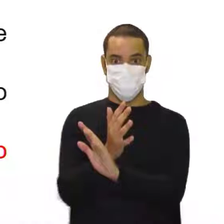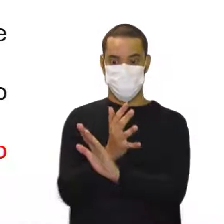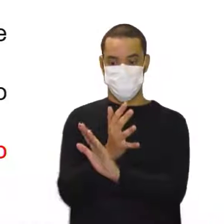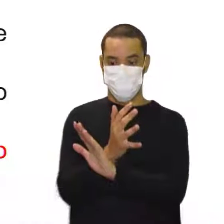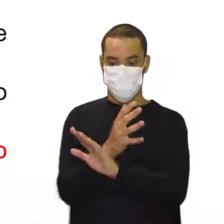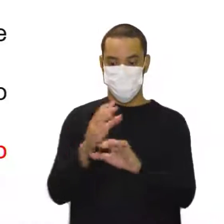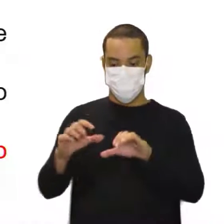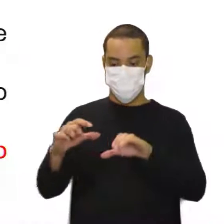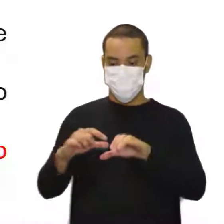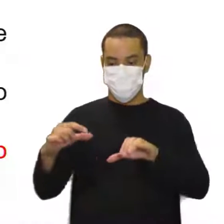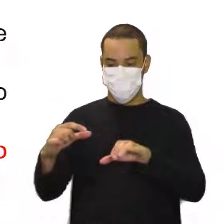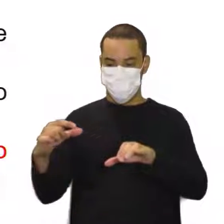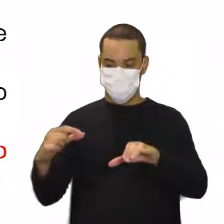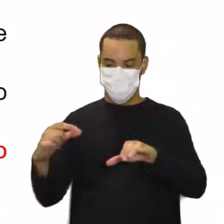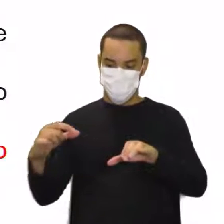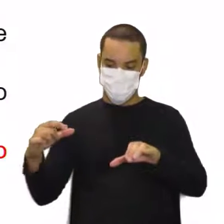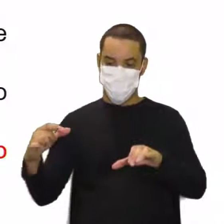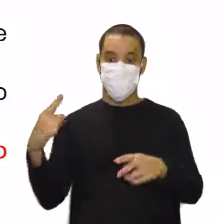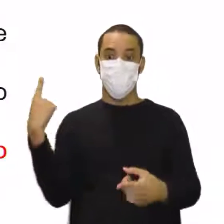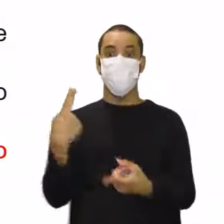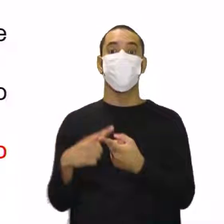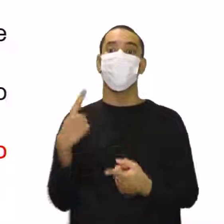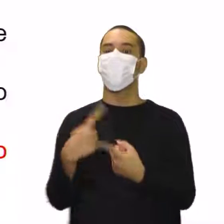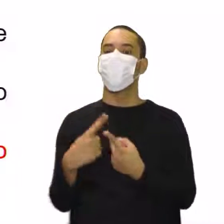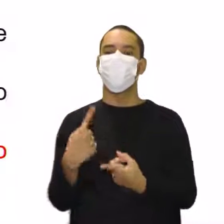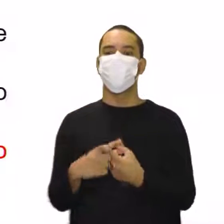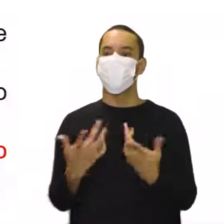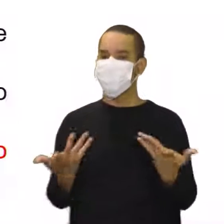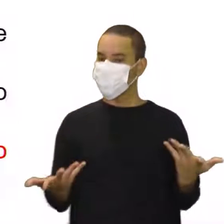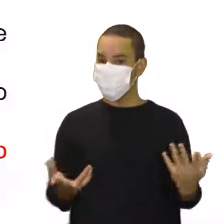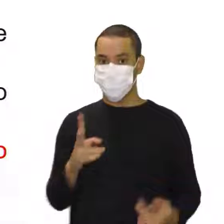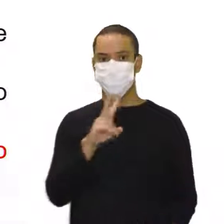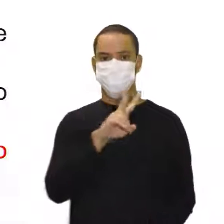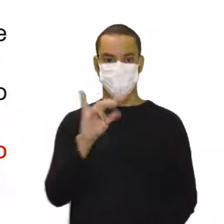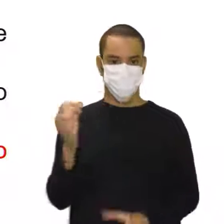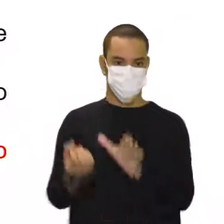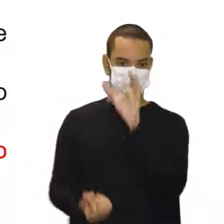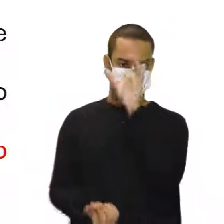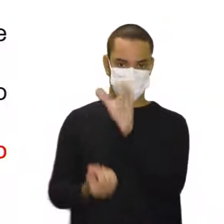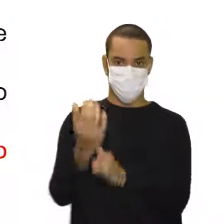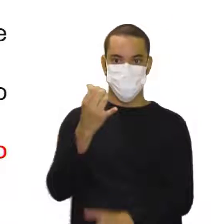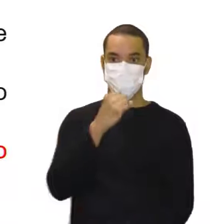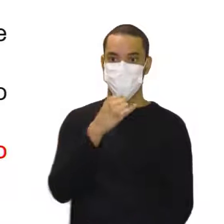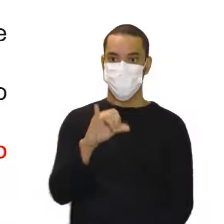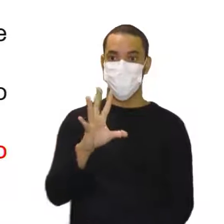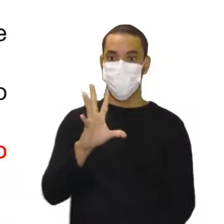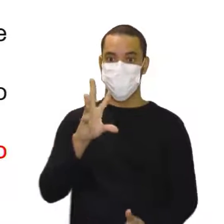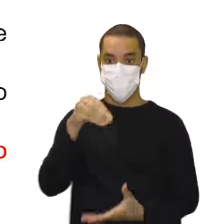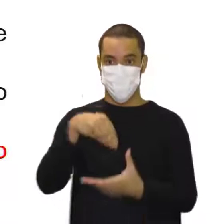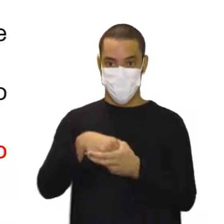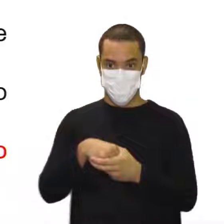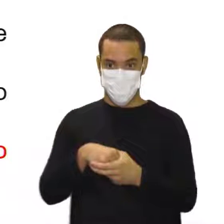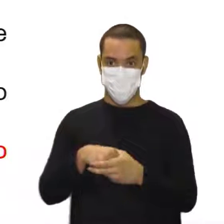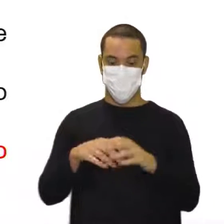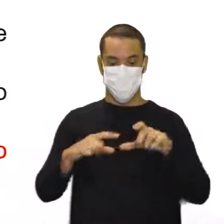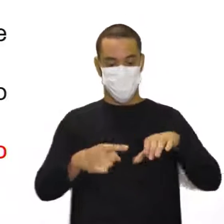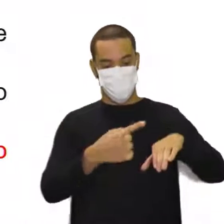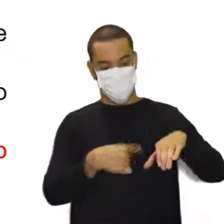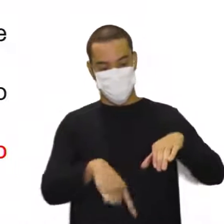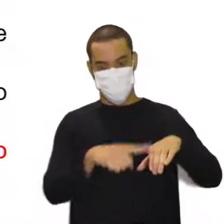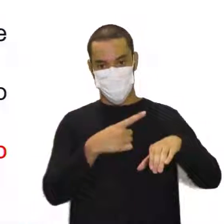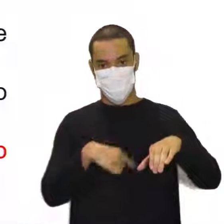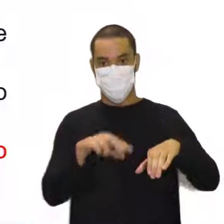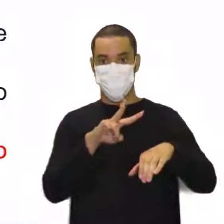ímã. Exatamente porque, olha só, vai gerar uma corrente no anel aqui, que vai gerar